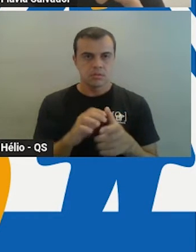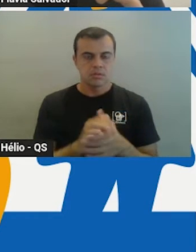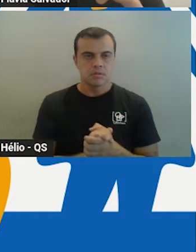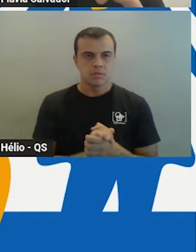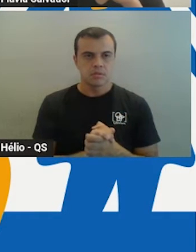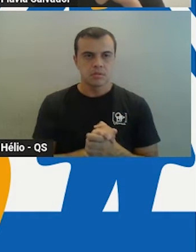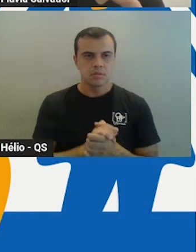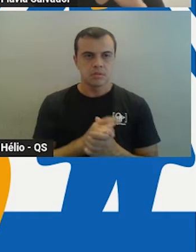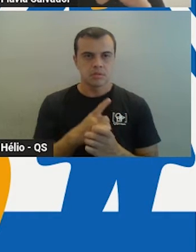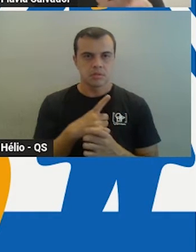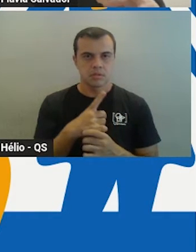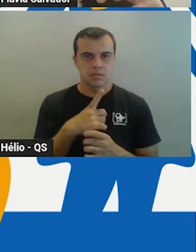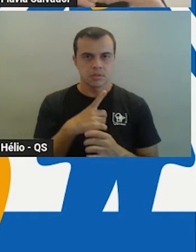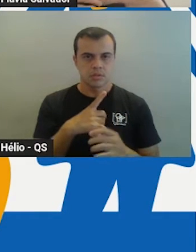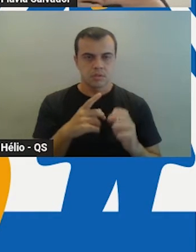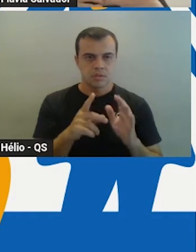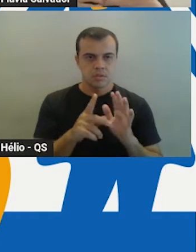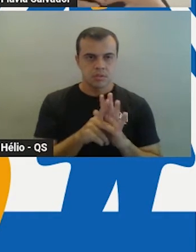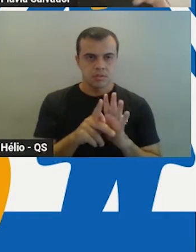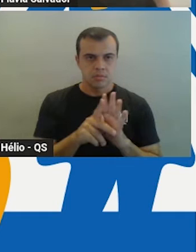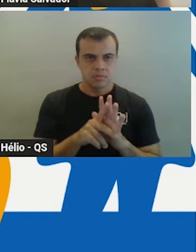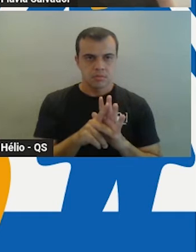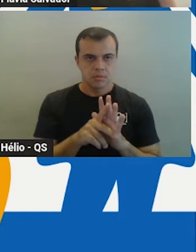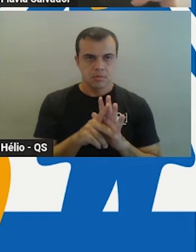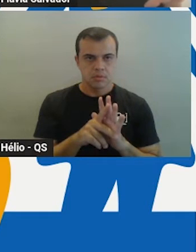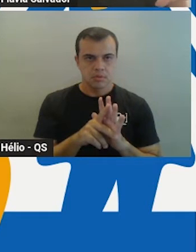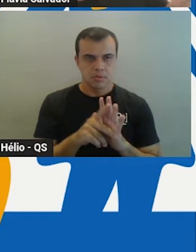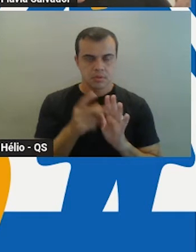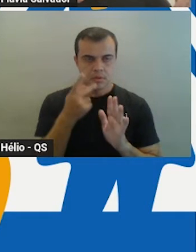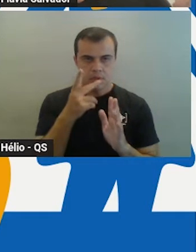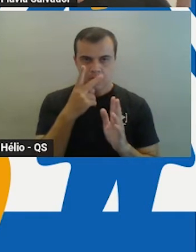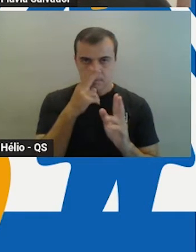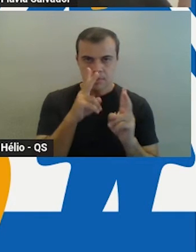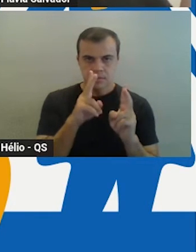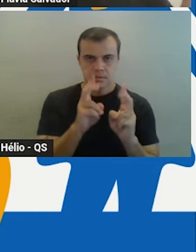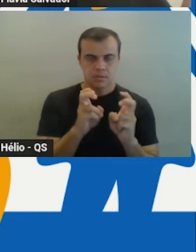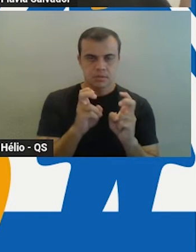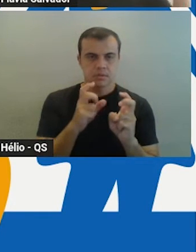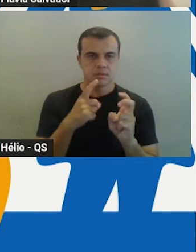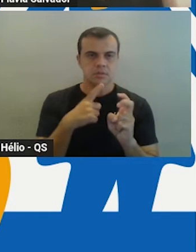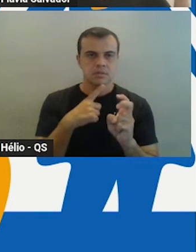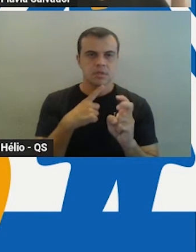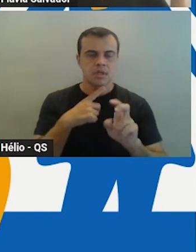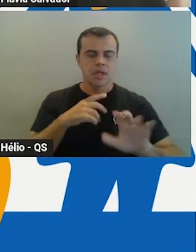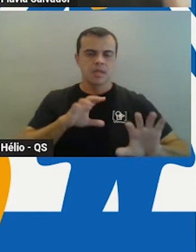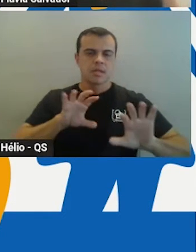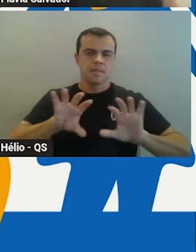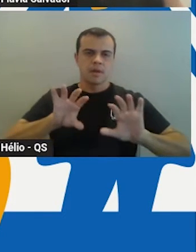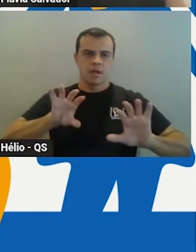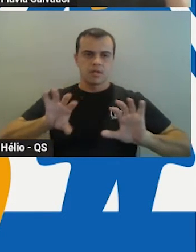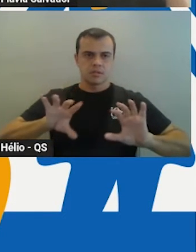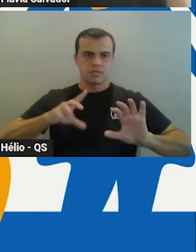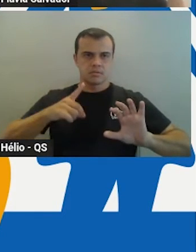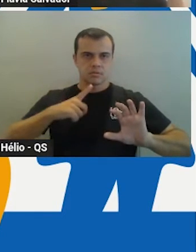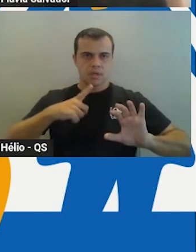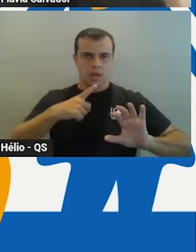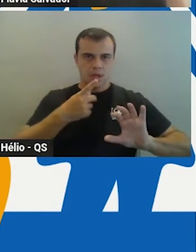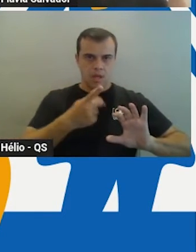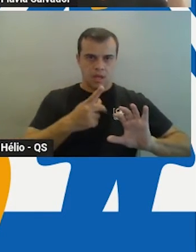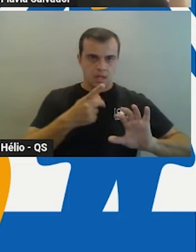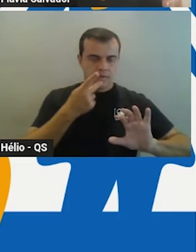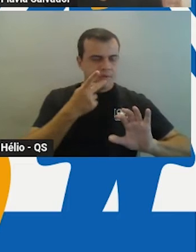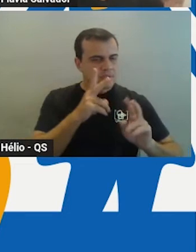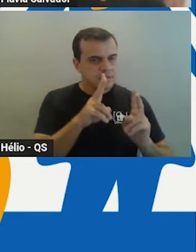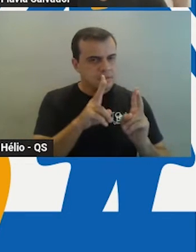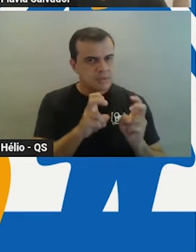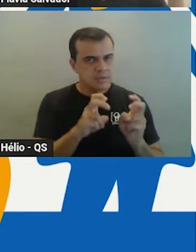das deficiências, né? É lógico que isso é como se fossem uma separação para que elas sejam abordadas de